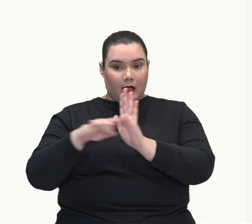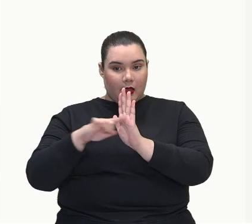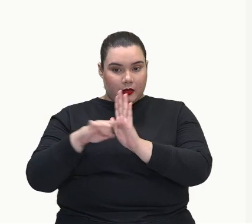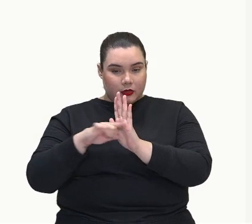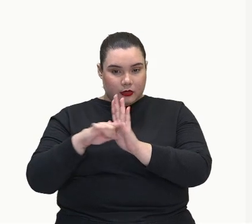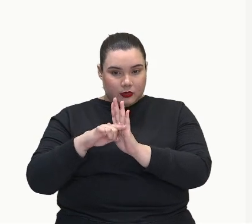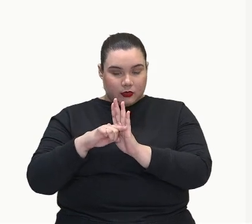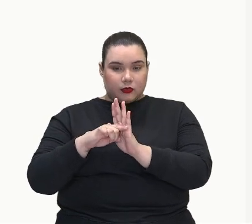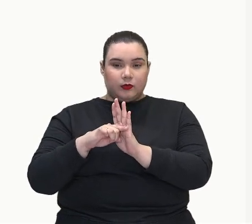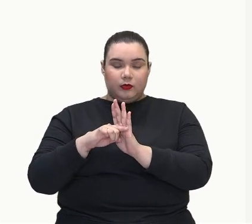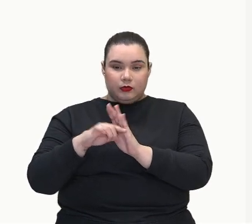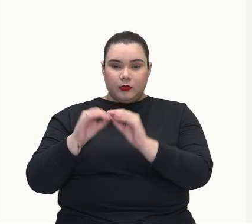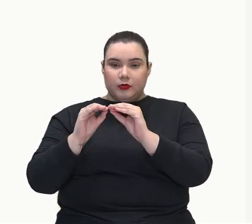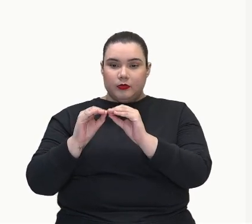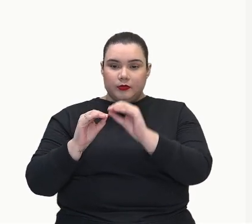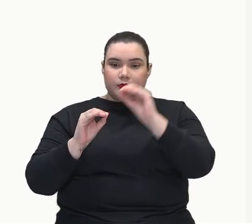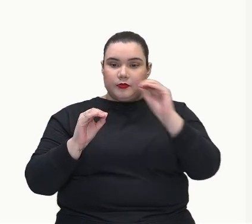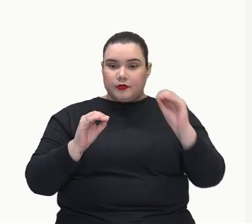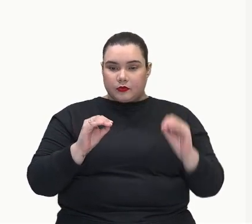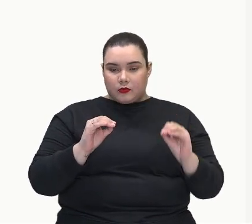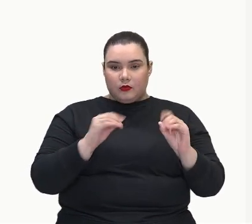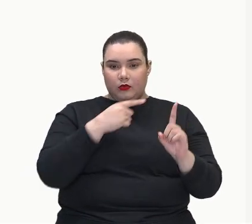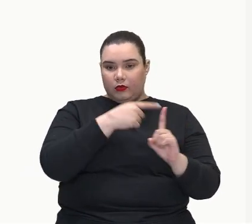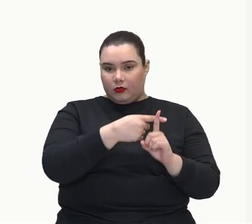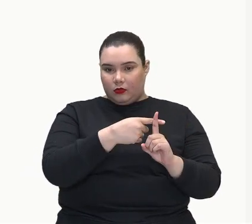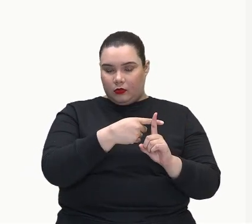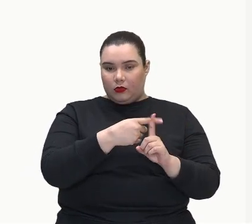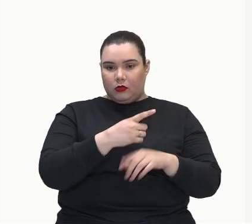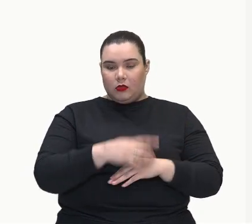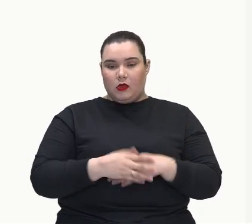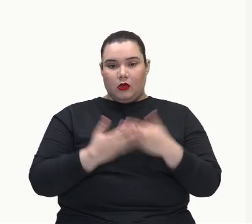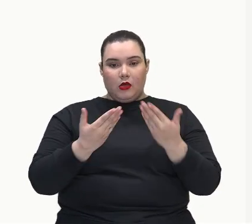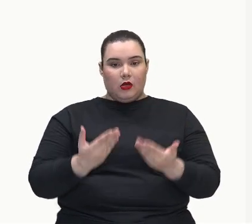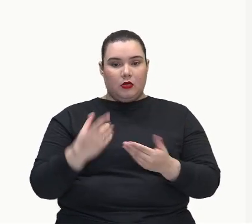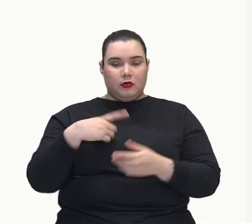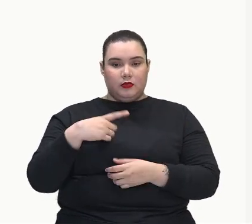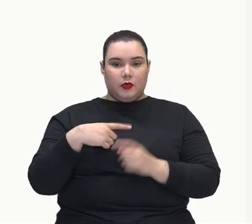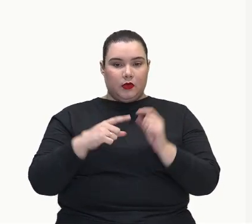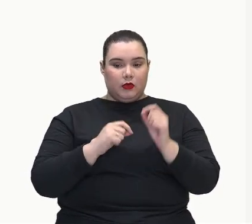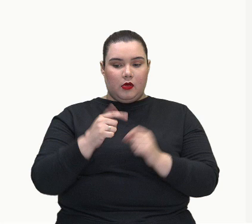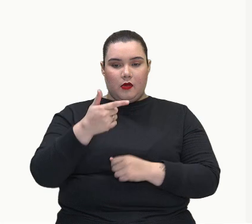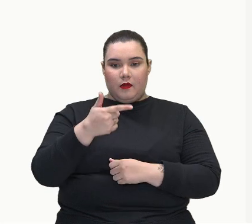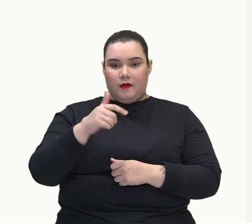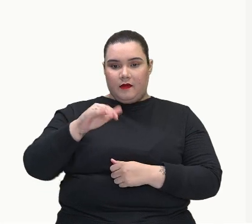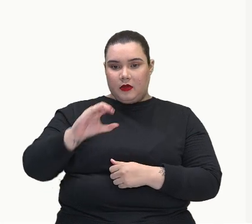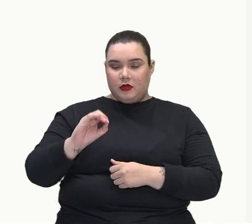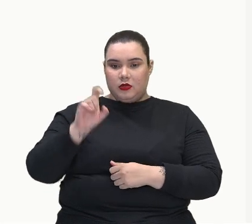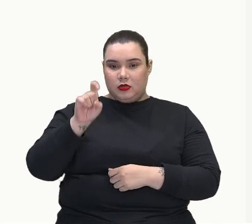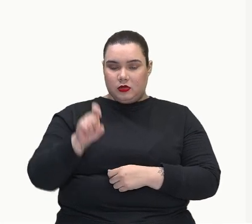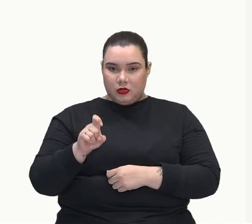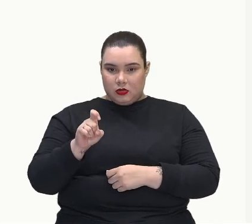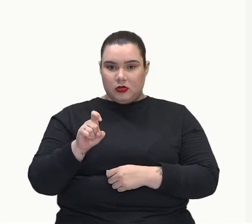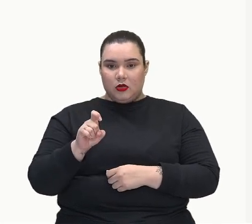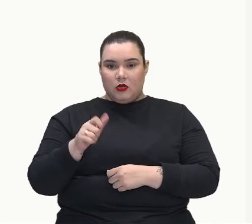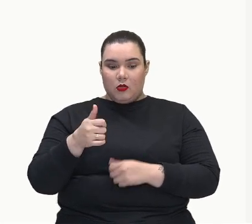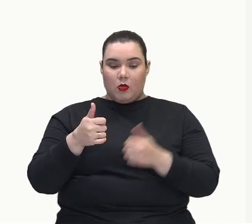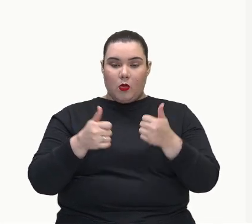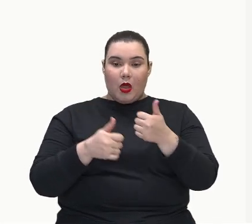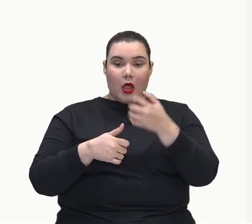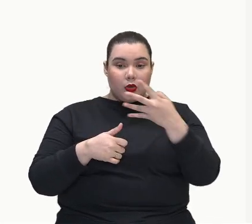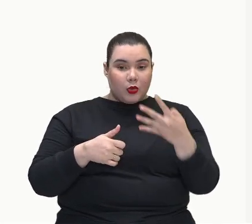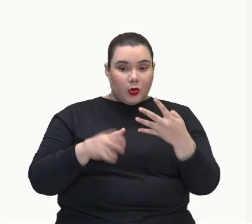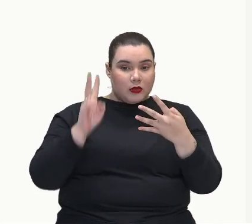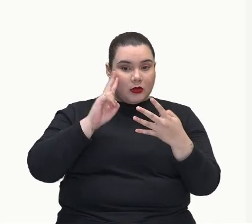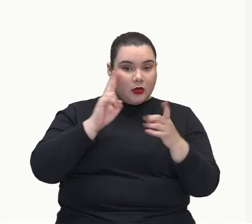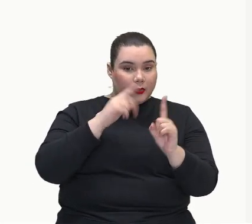aqui no primeiro membro, ele vai para o segundo membro positivo. Então, a gente repete o 20x, o 14, que era